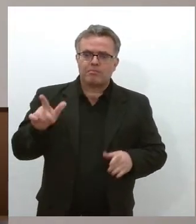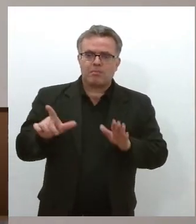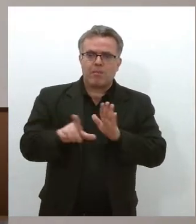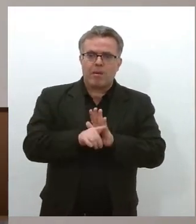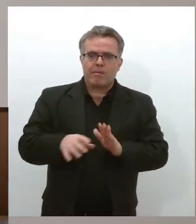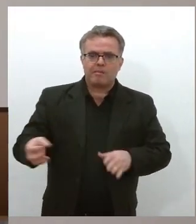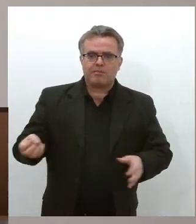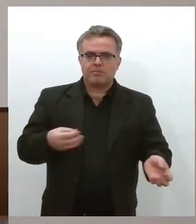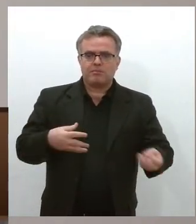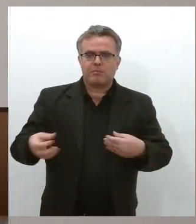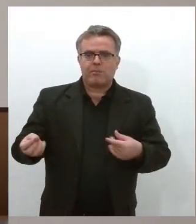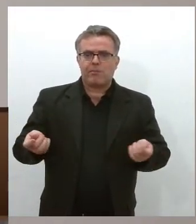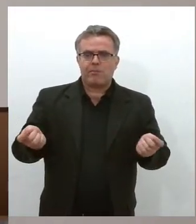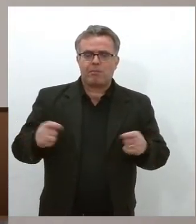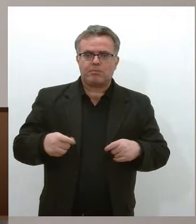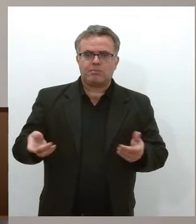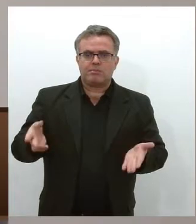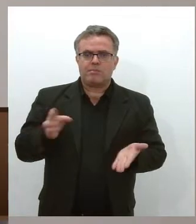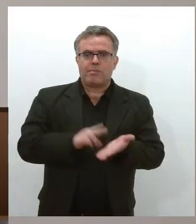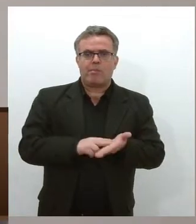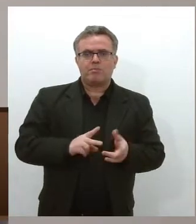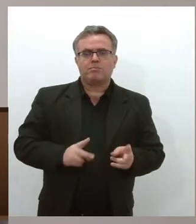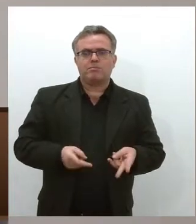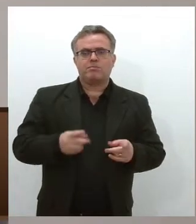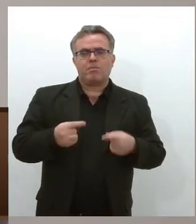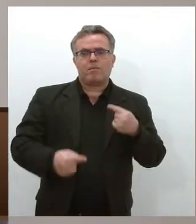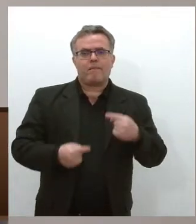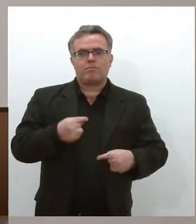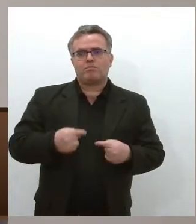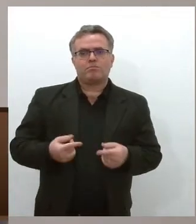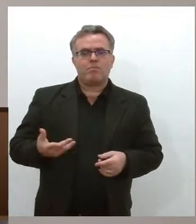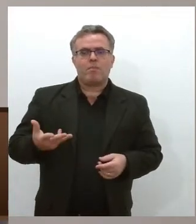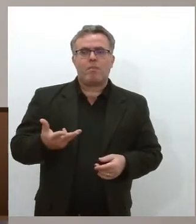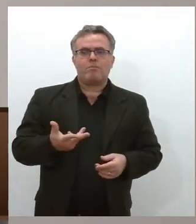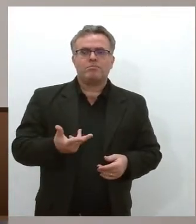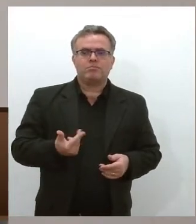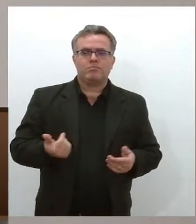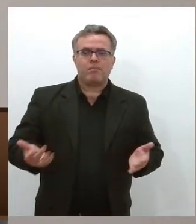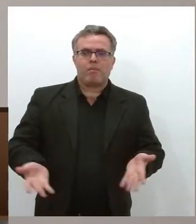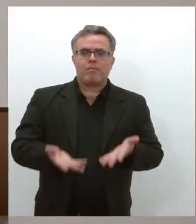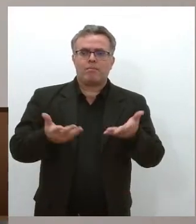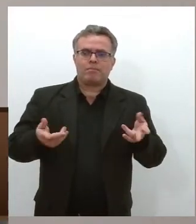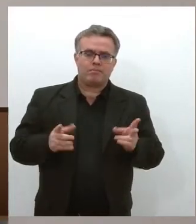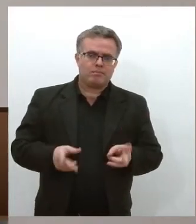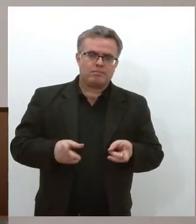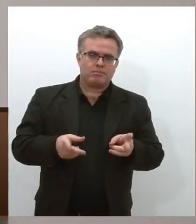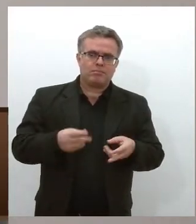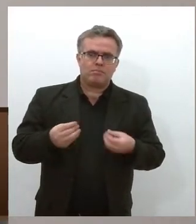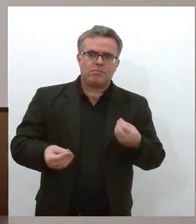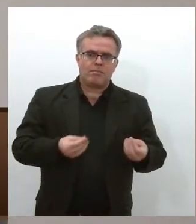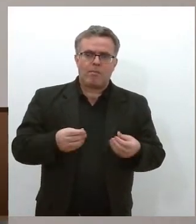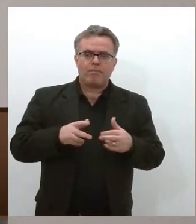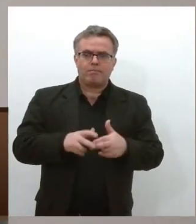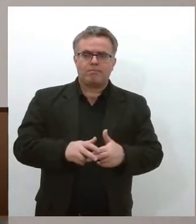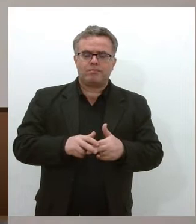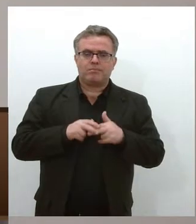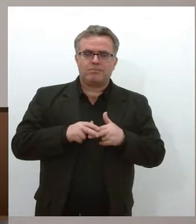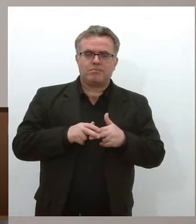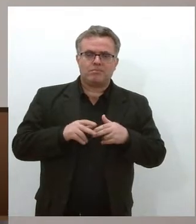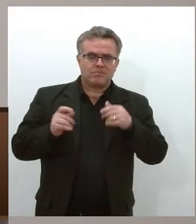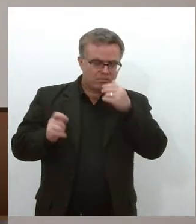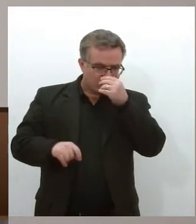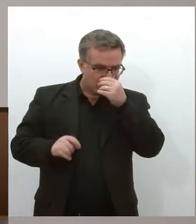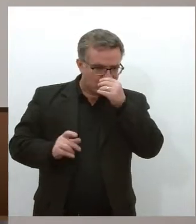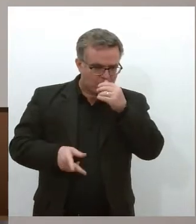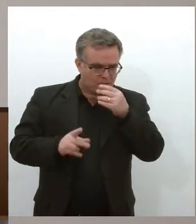garantiram políticas afirmativas para incentivar essas mulheres à participação, né? Então, hoje, a gente